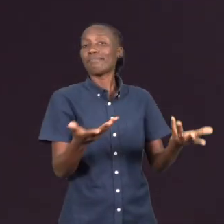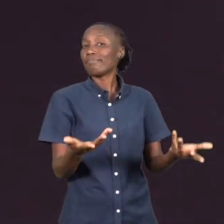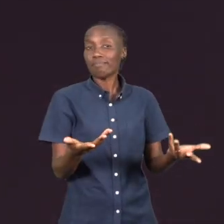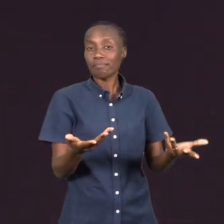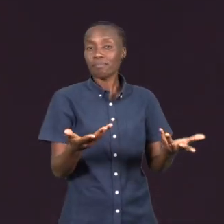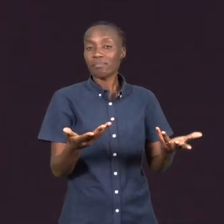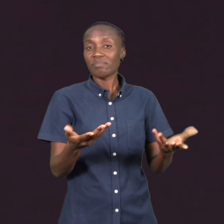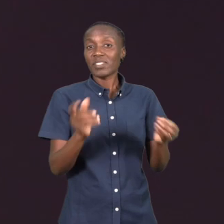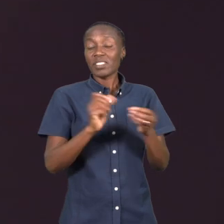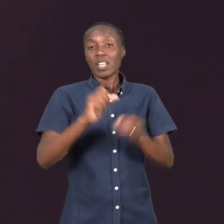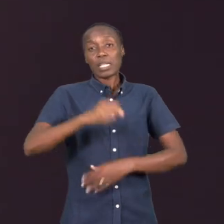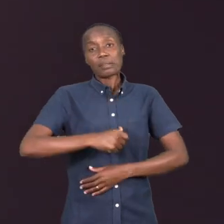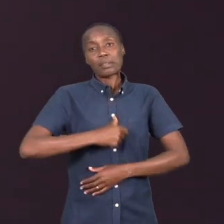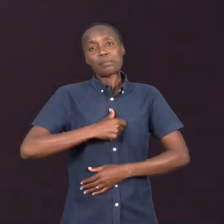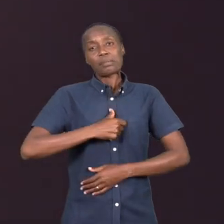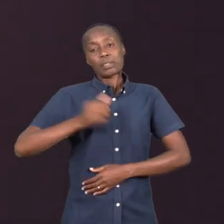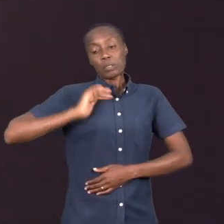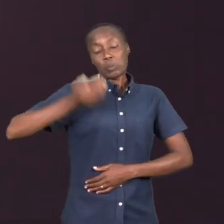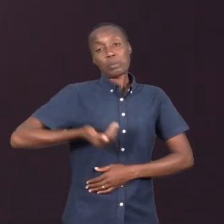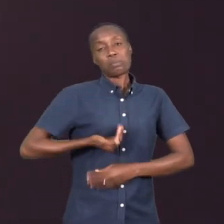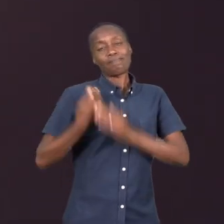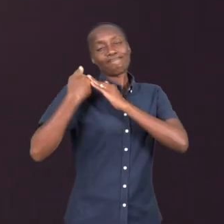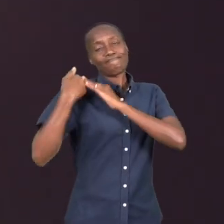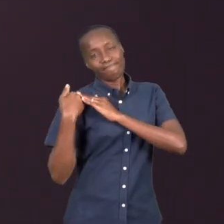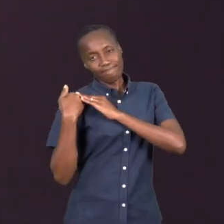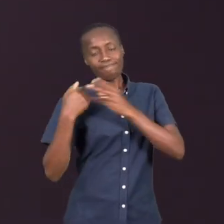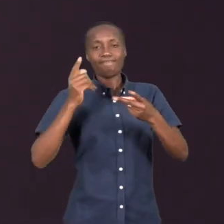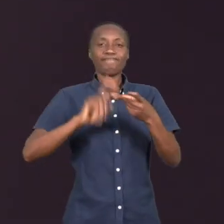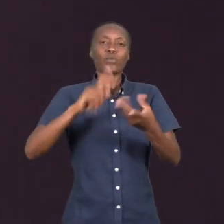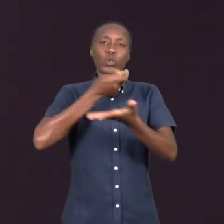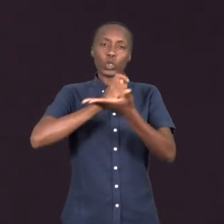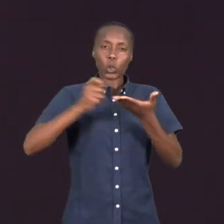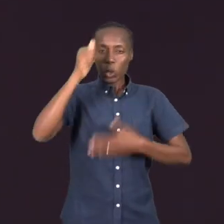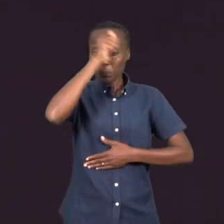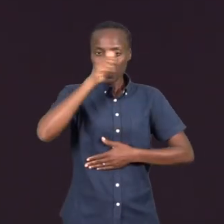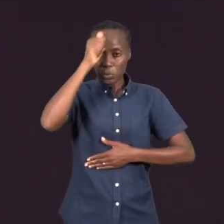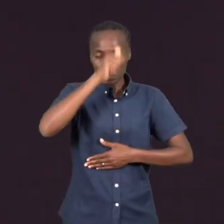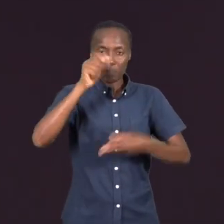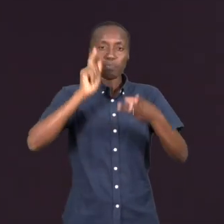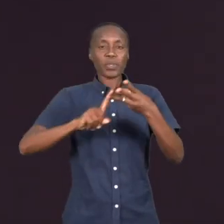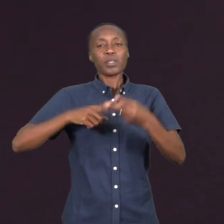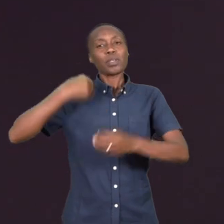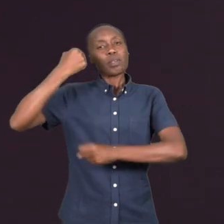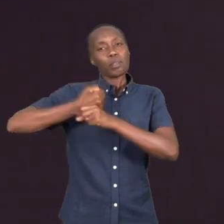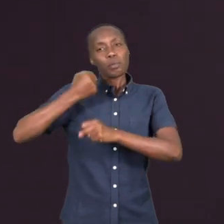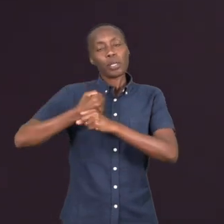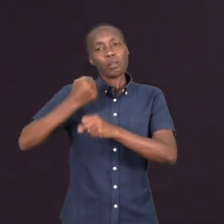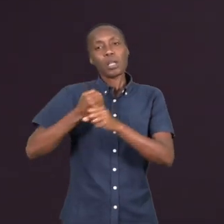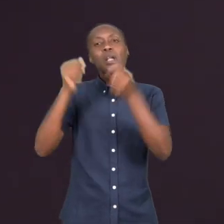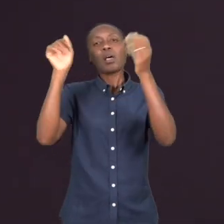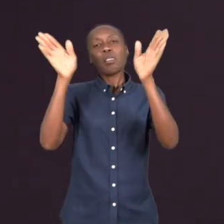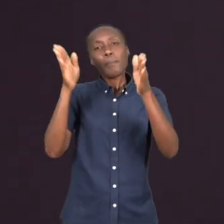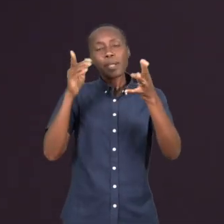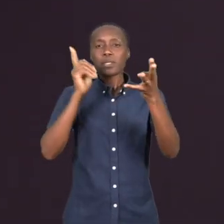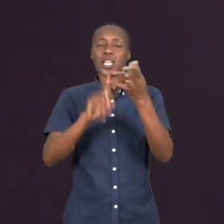Imaginem-se a viver uma vida na qual tenham que ser dona de casa, estudante universitária, colaboradora de uma empresa e ainda ter uma